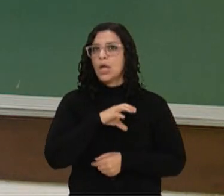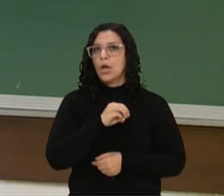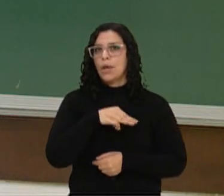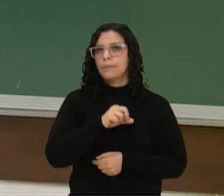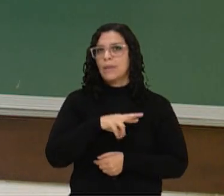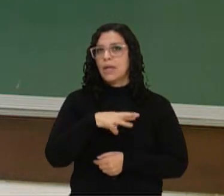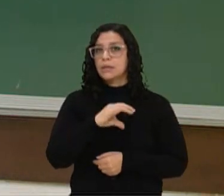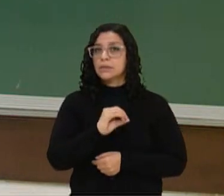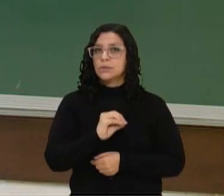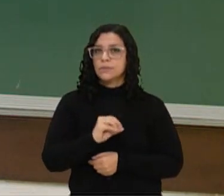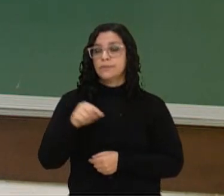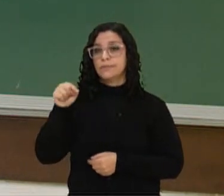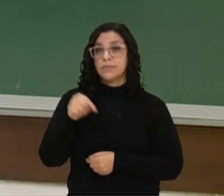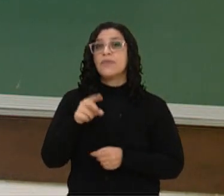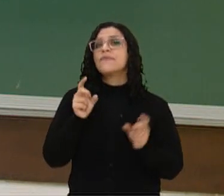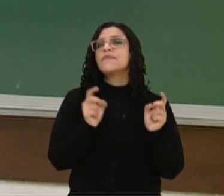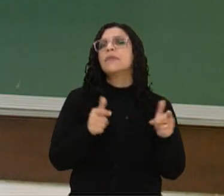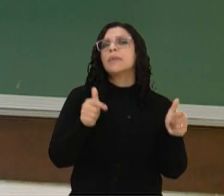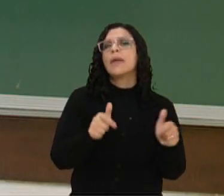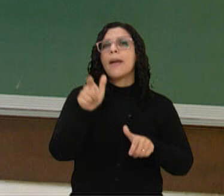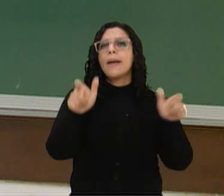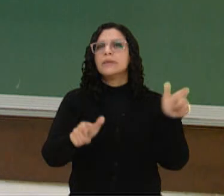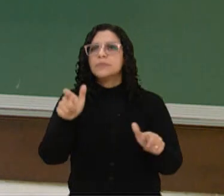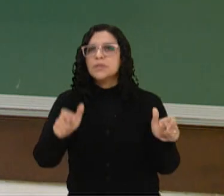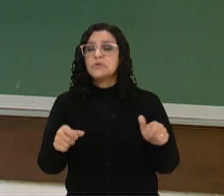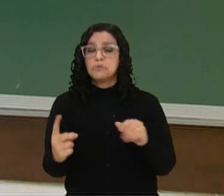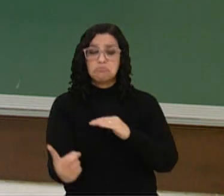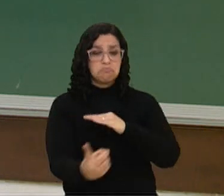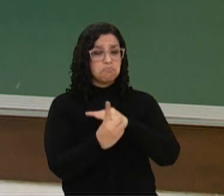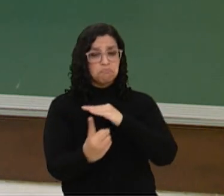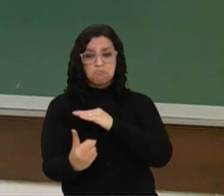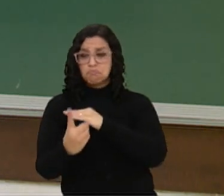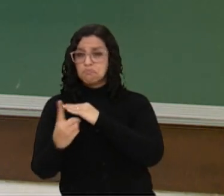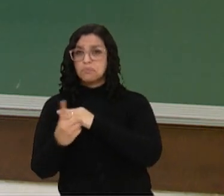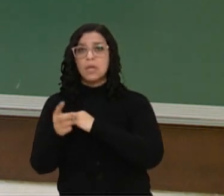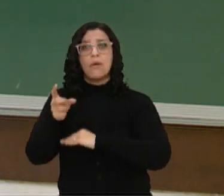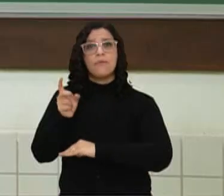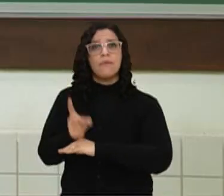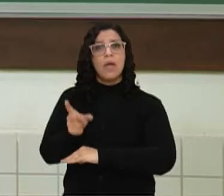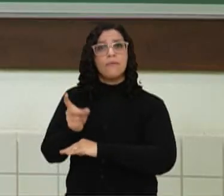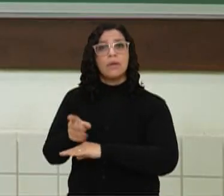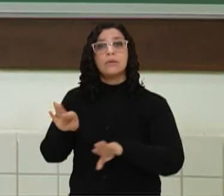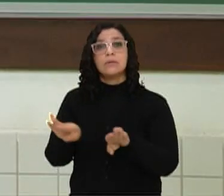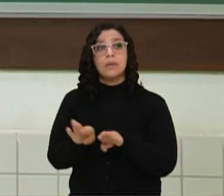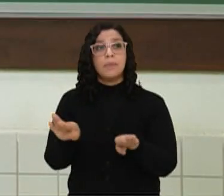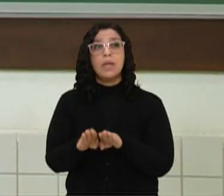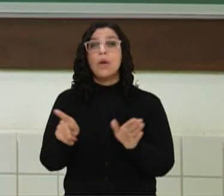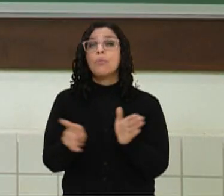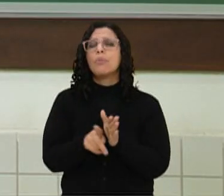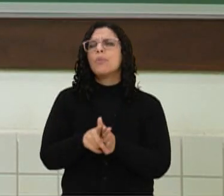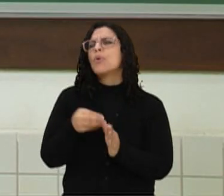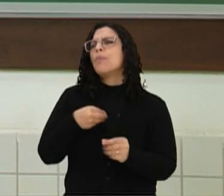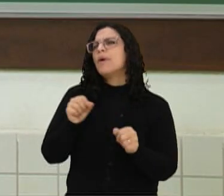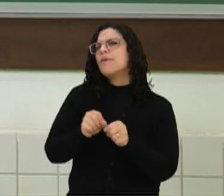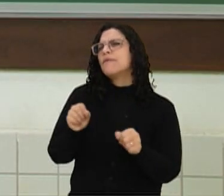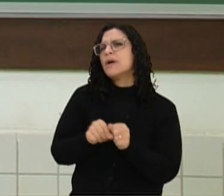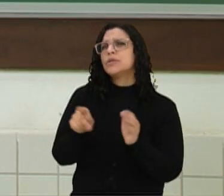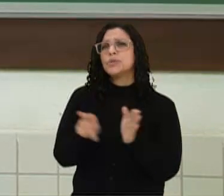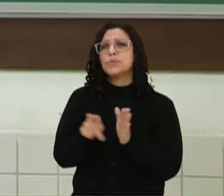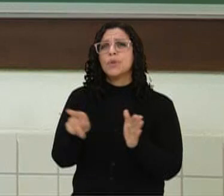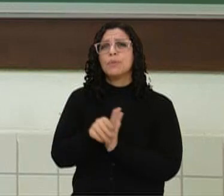vai ter, né? Vende para quem? Vende para o consumidor. Quando que eu exerço essa minha